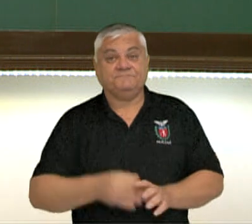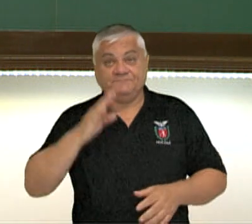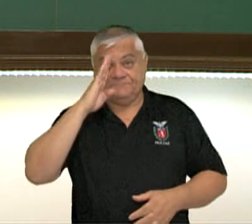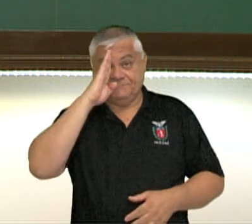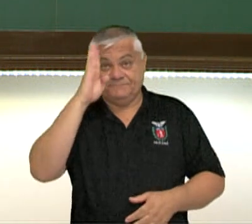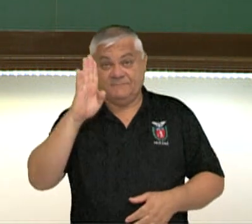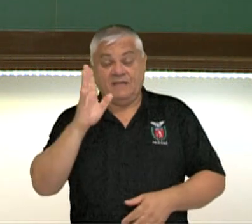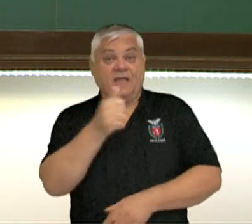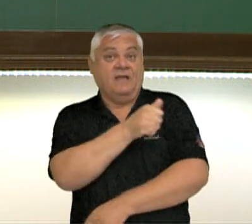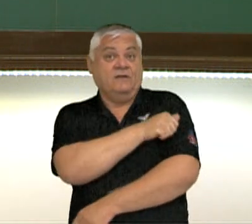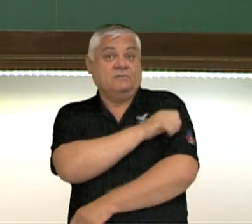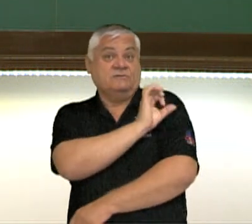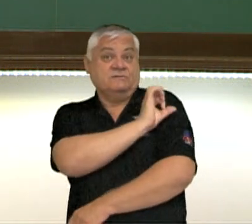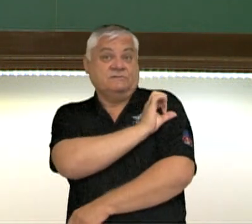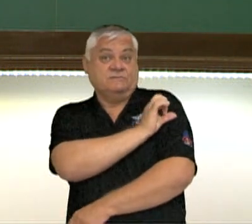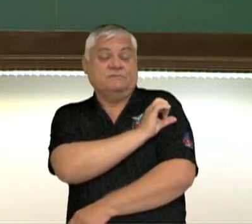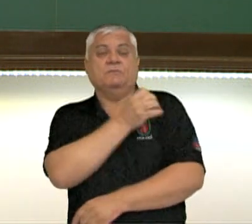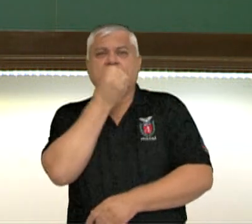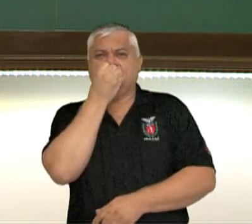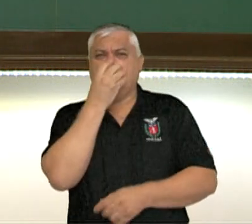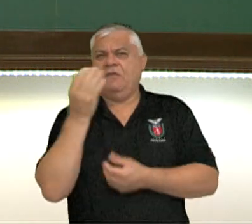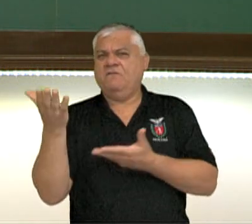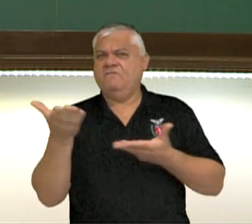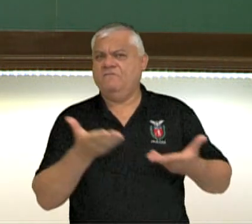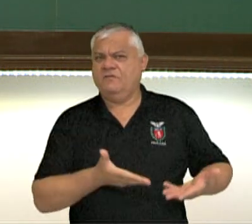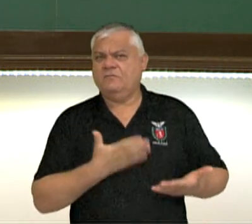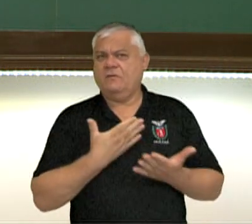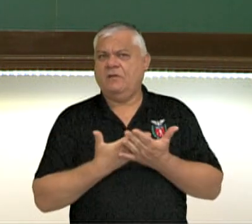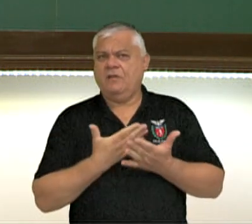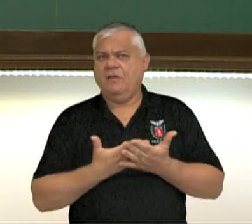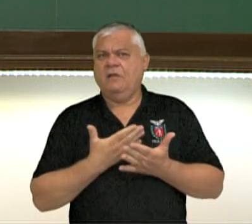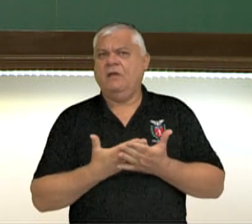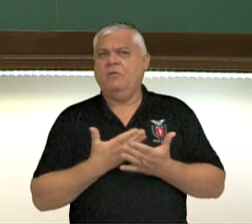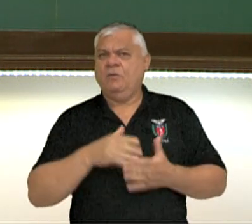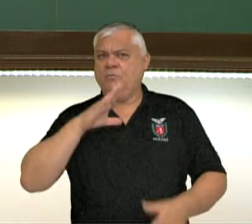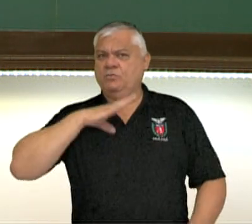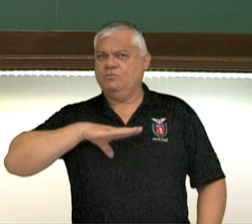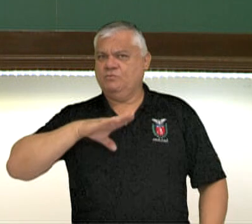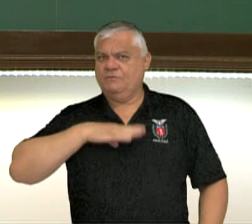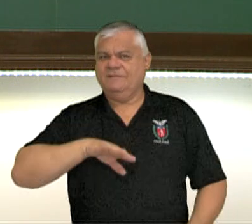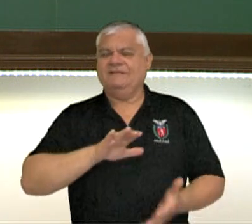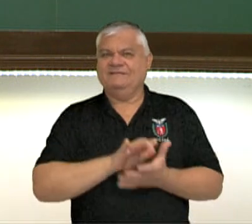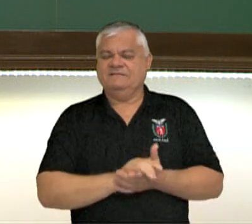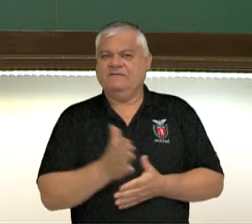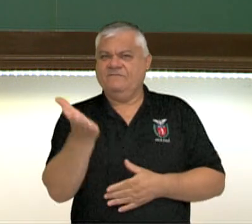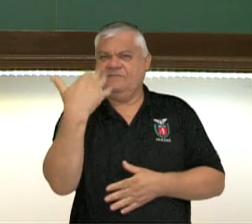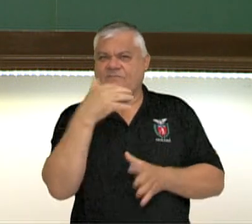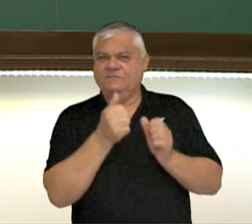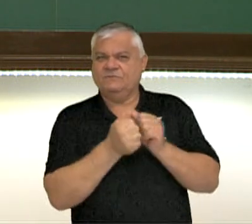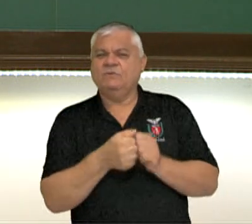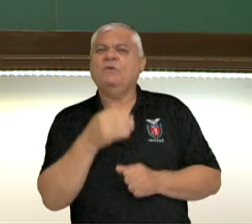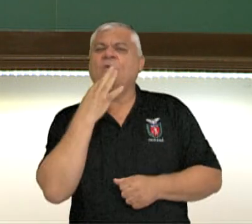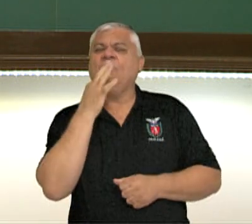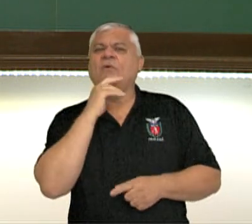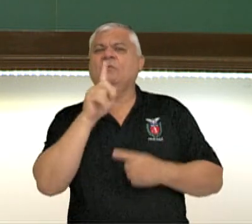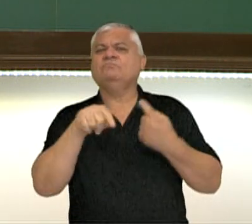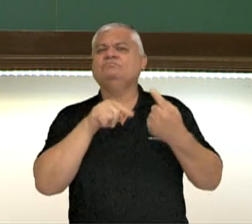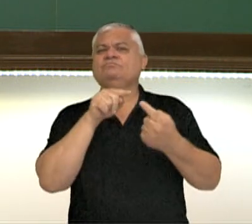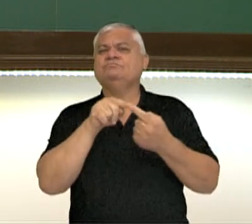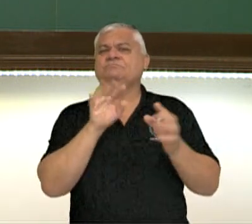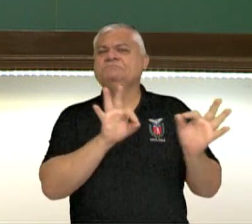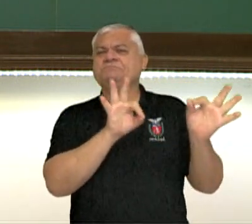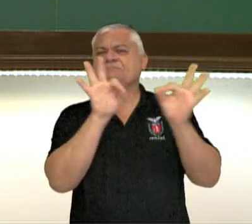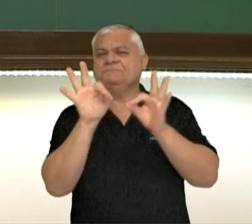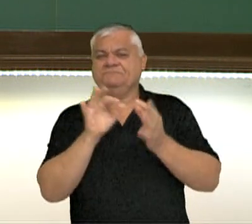Olá, alunos do sexto ano! Sejam bem-vindos a mais uma aula de língua portuguesa. Vamos juntos conhecer os objetivos para